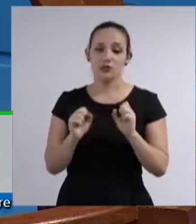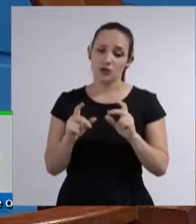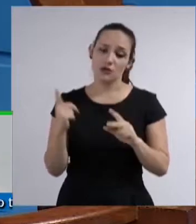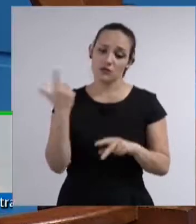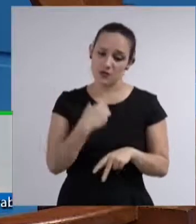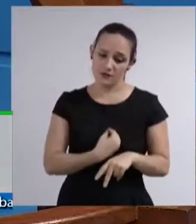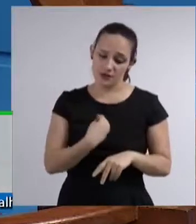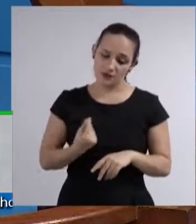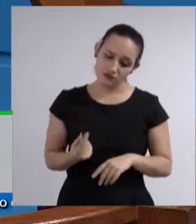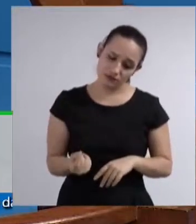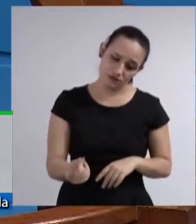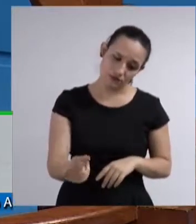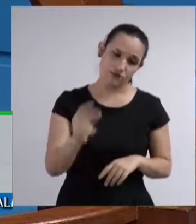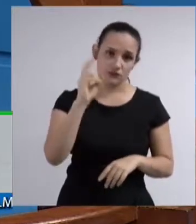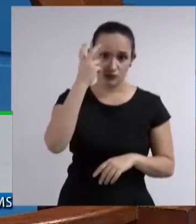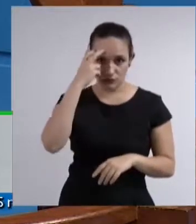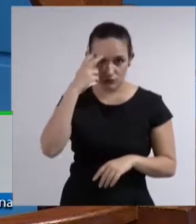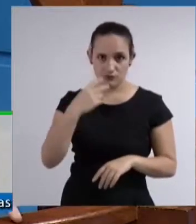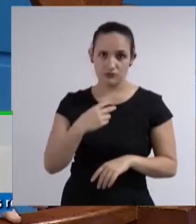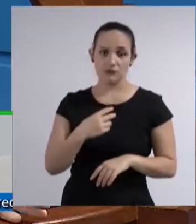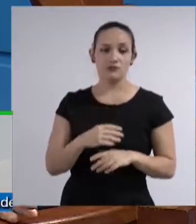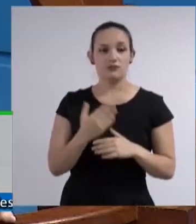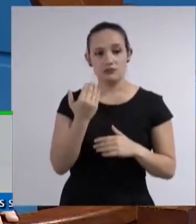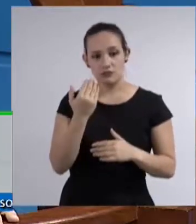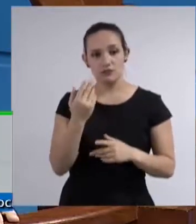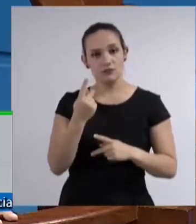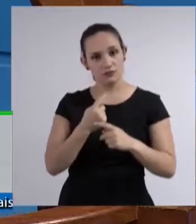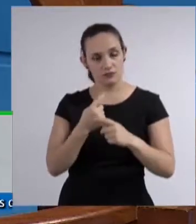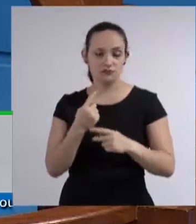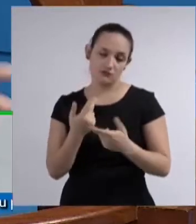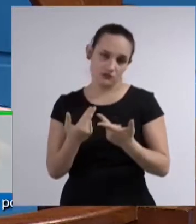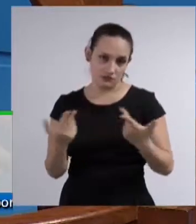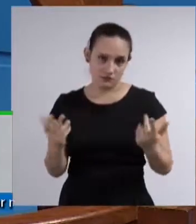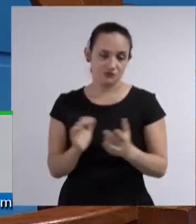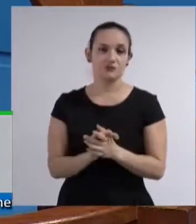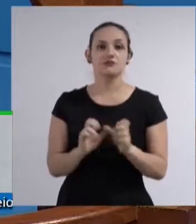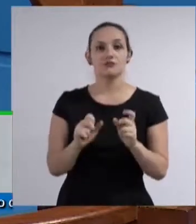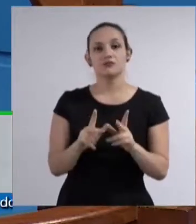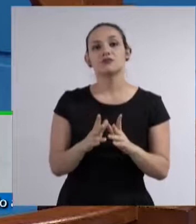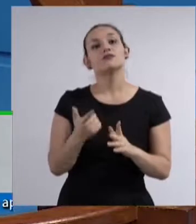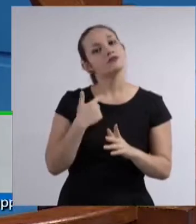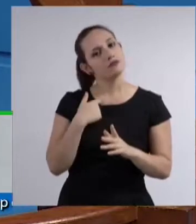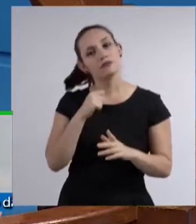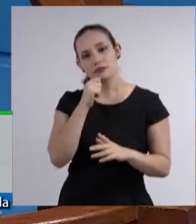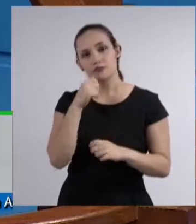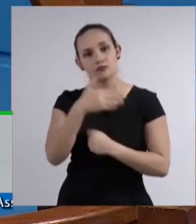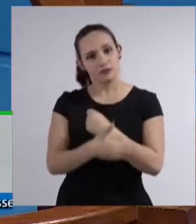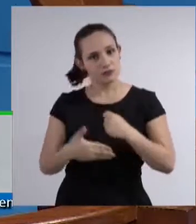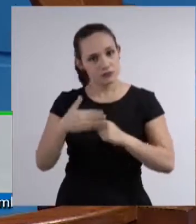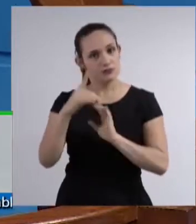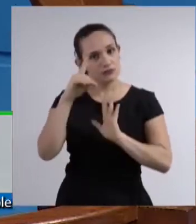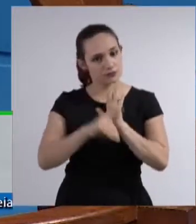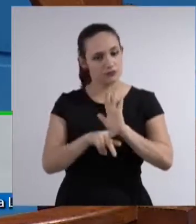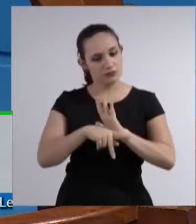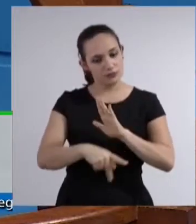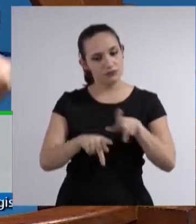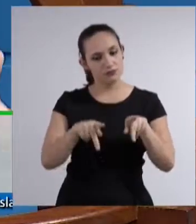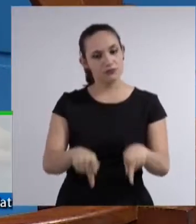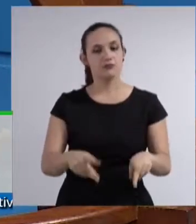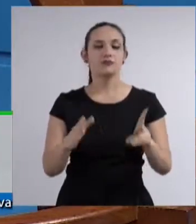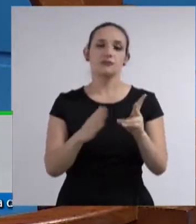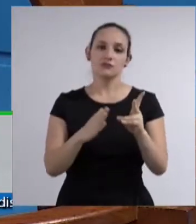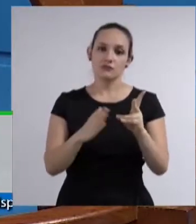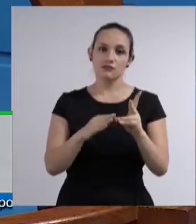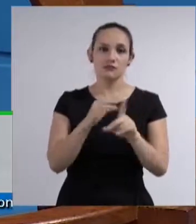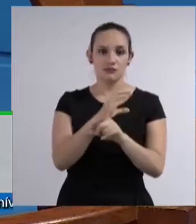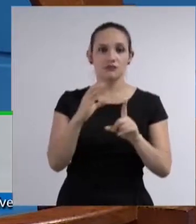sua cultura, né? Então, eu continuo defendendo esse direito, né, das